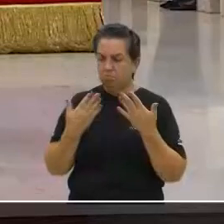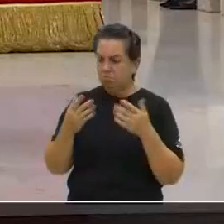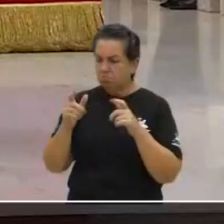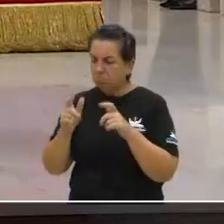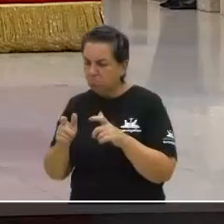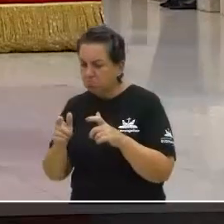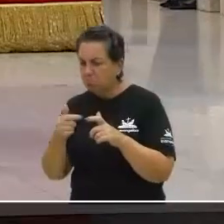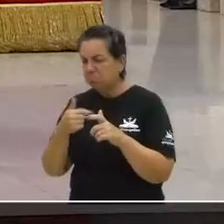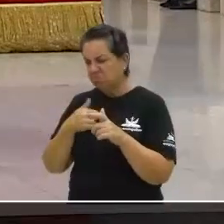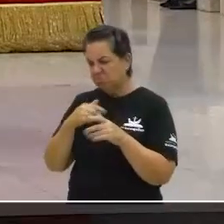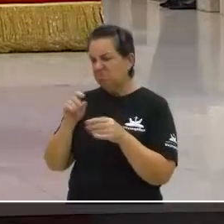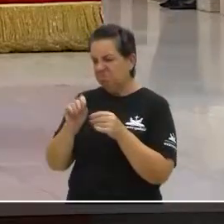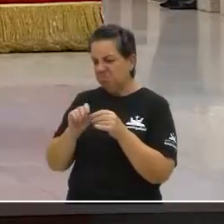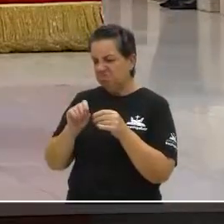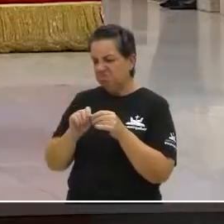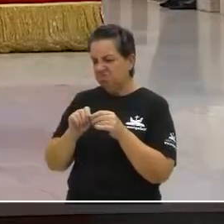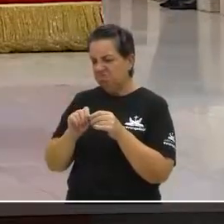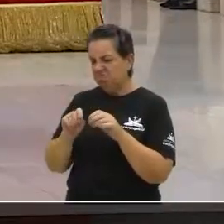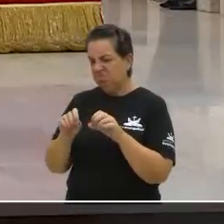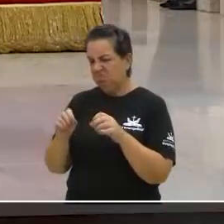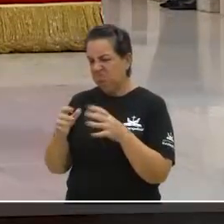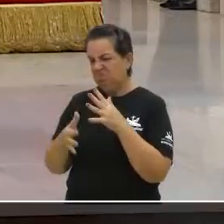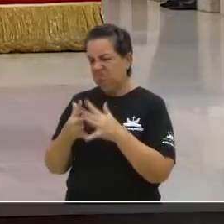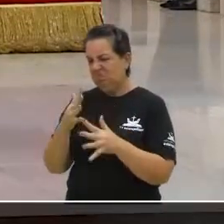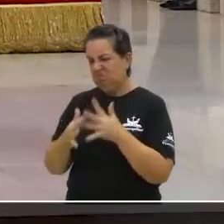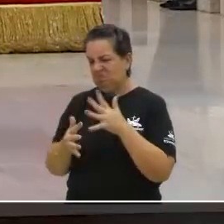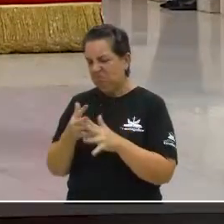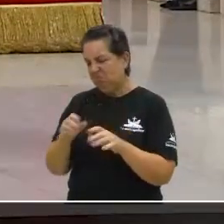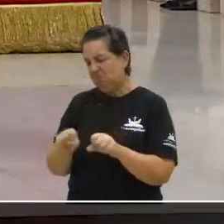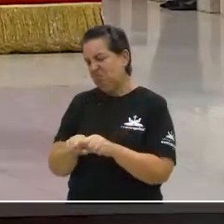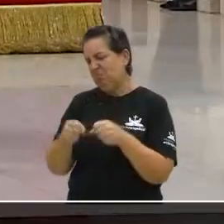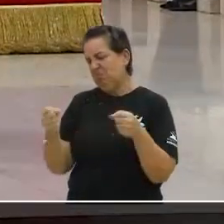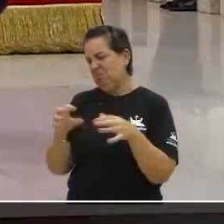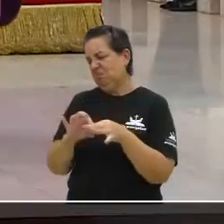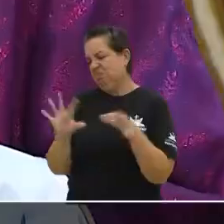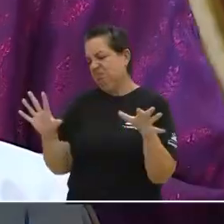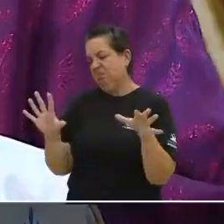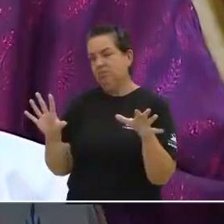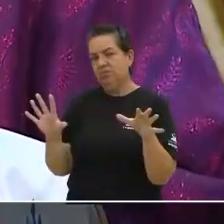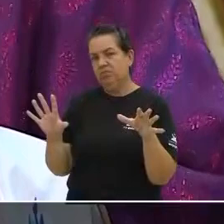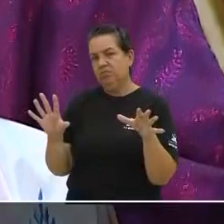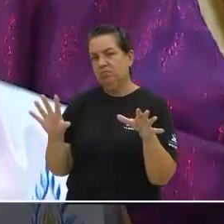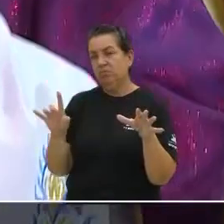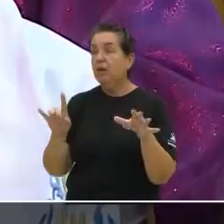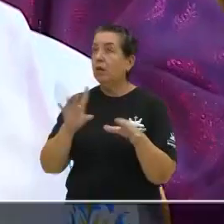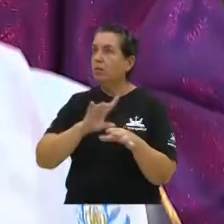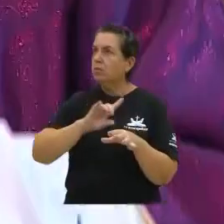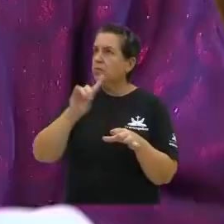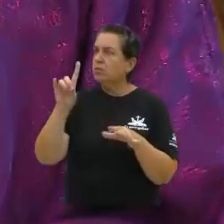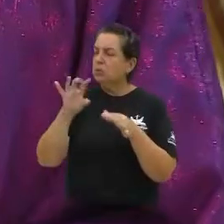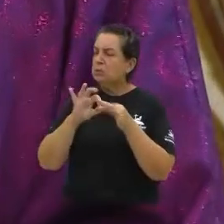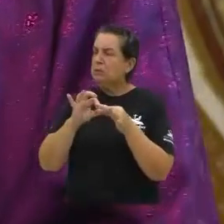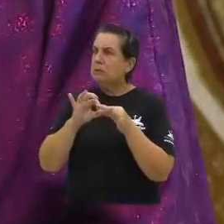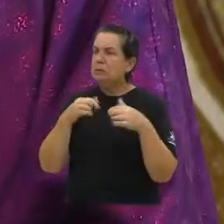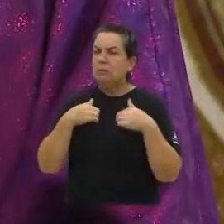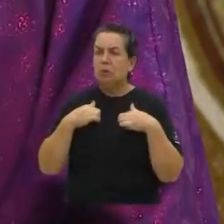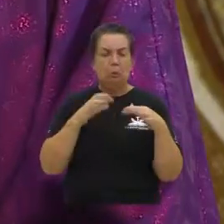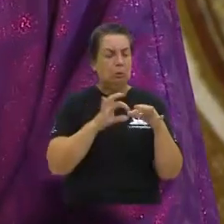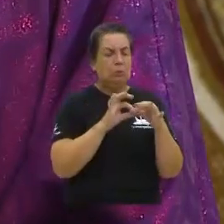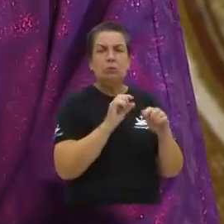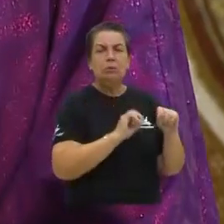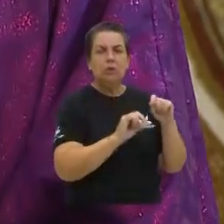eu fui causa de rompimento? Ao invés de estar unido a Deus, com quem que eu estou